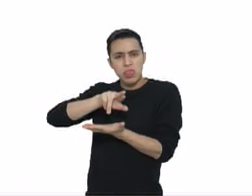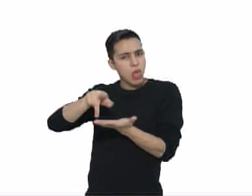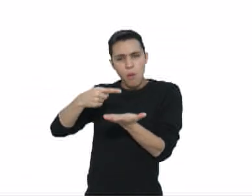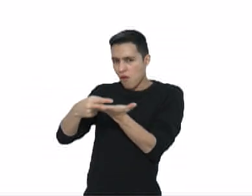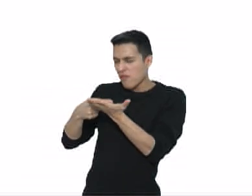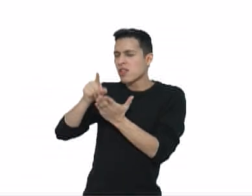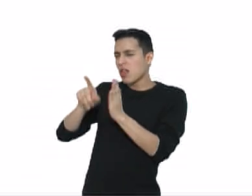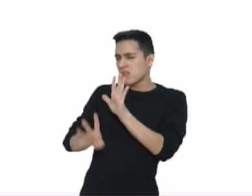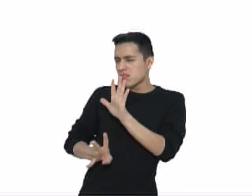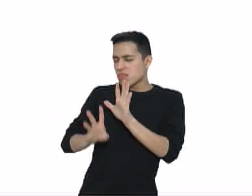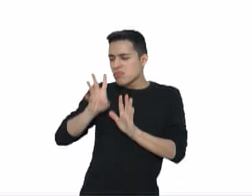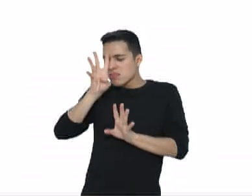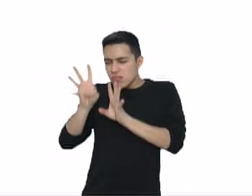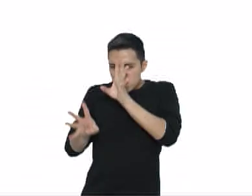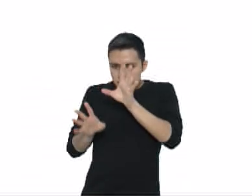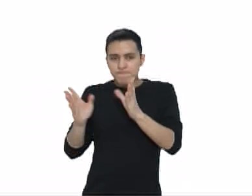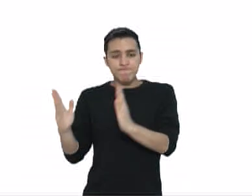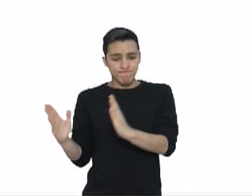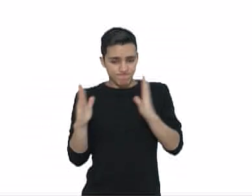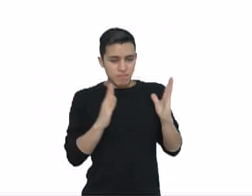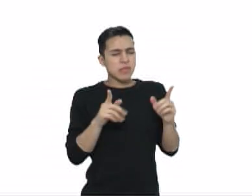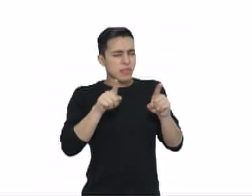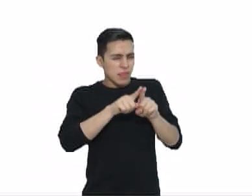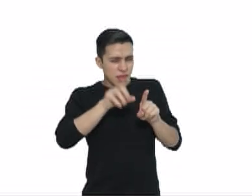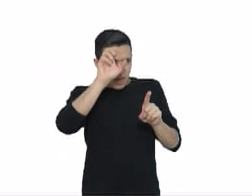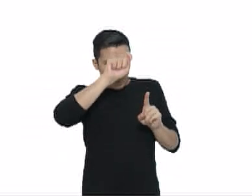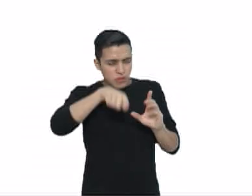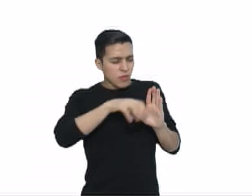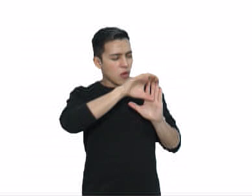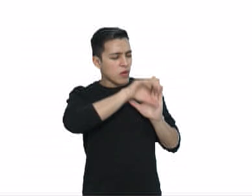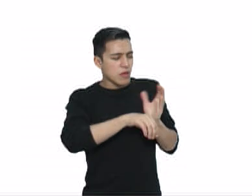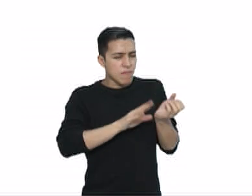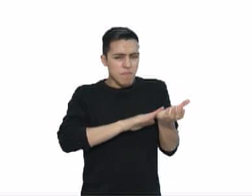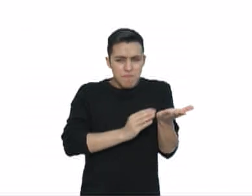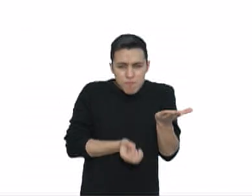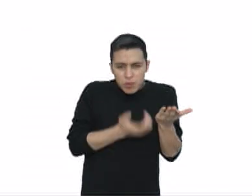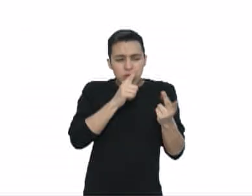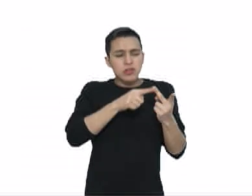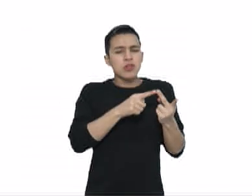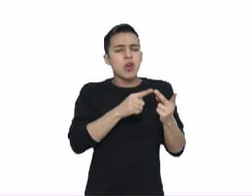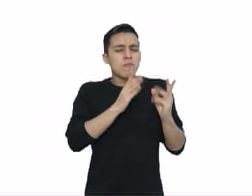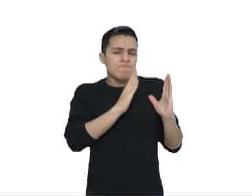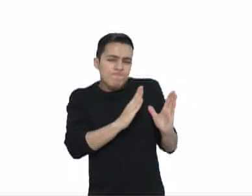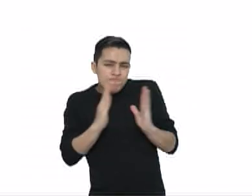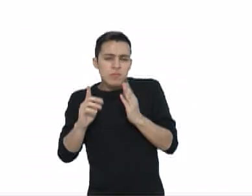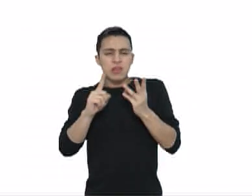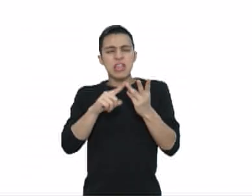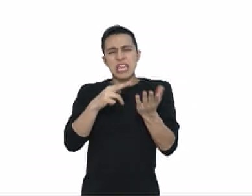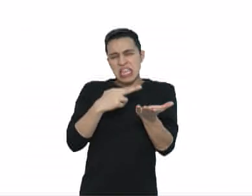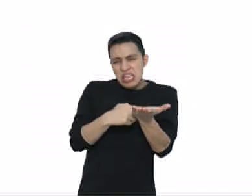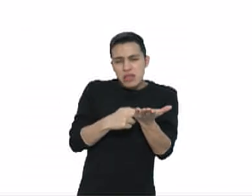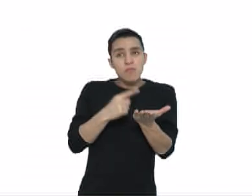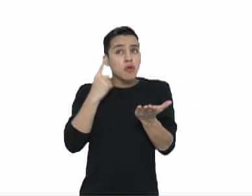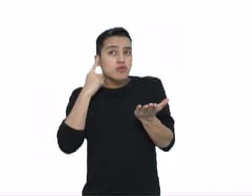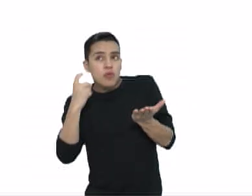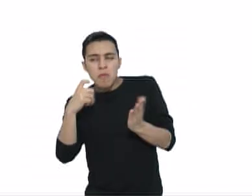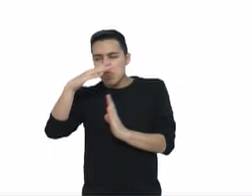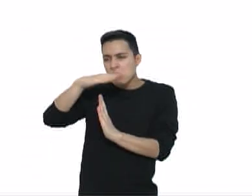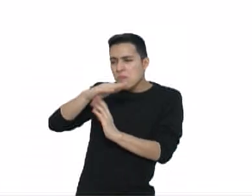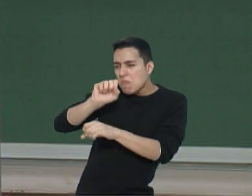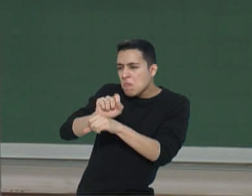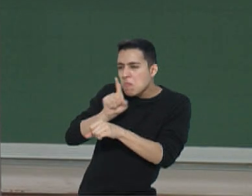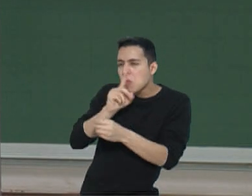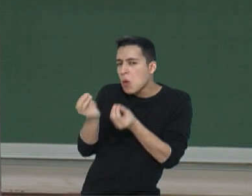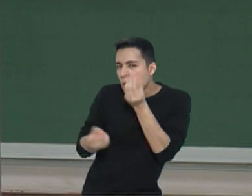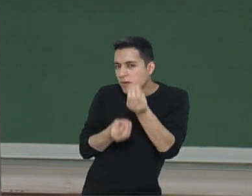Nós aprendemos também o que são os conceitos de pulsação, compasso, ritmo e som em silêncio e como que